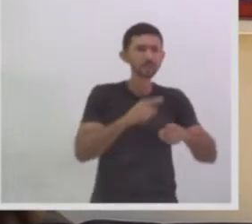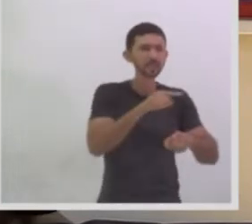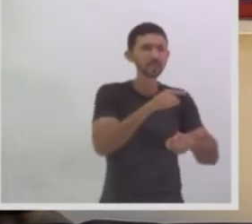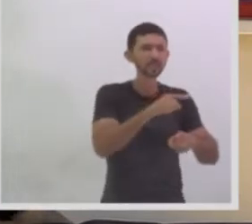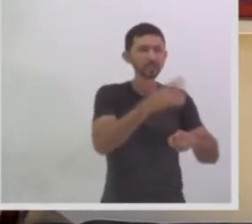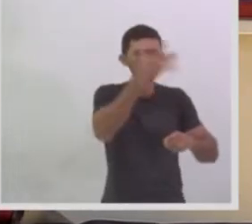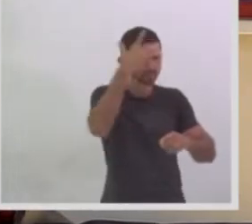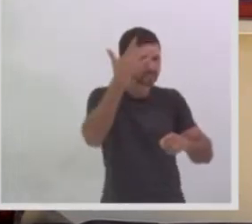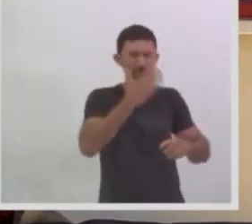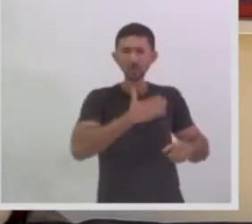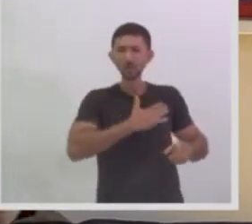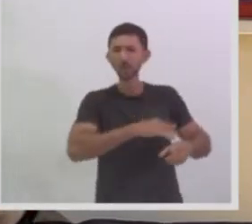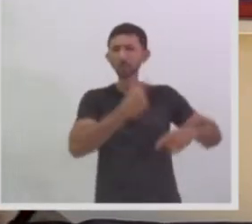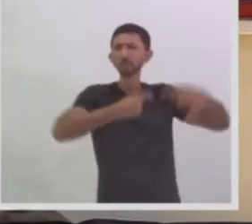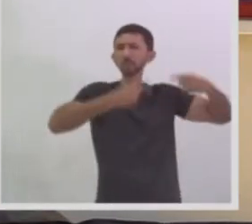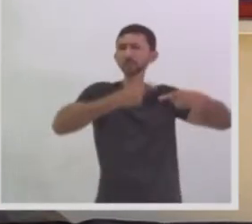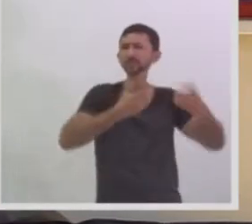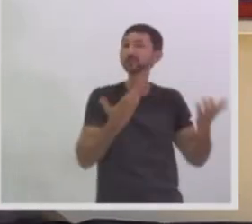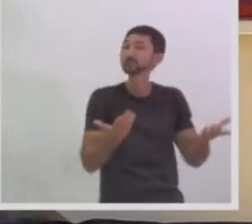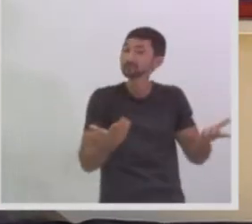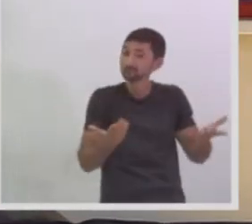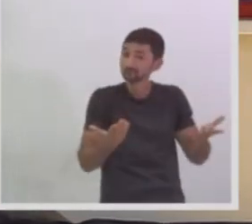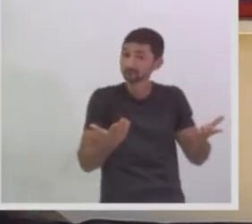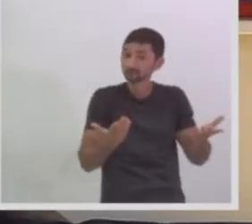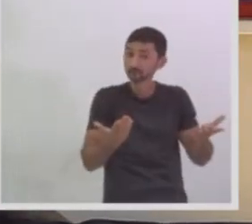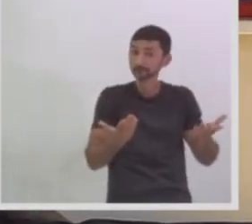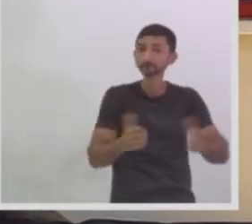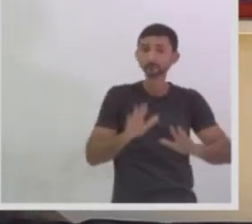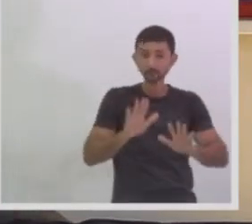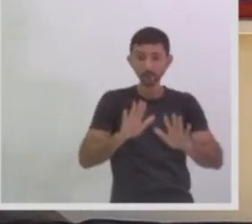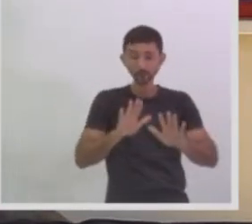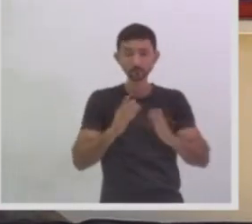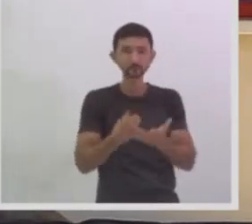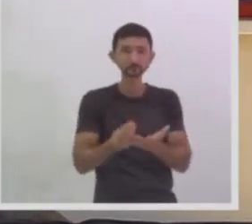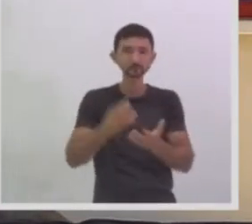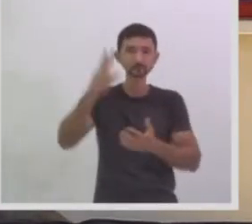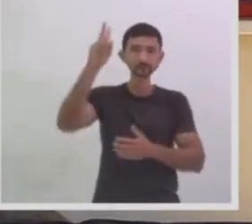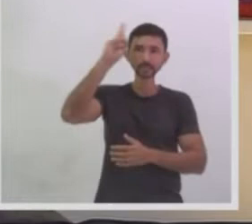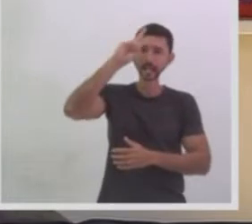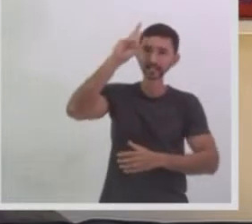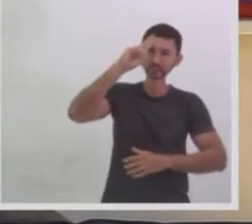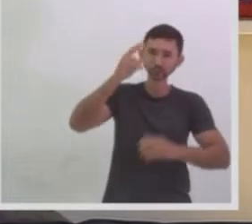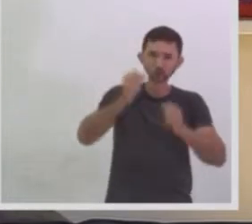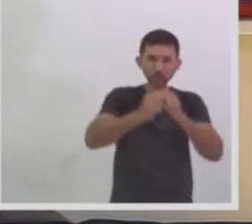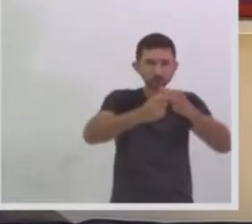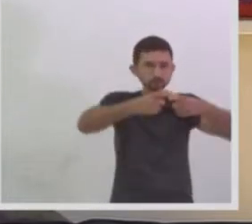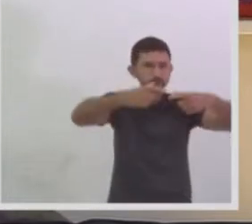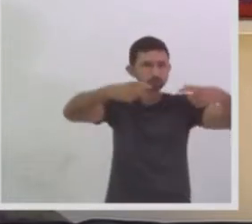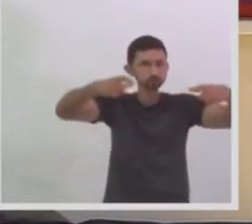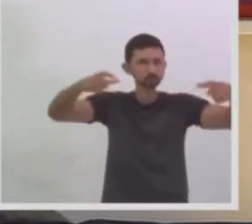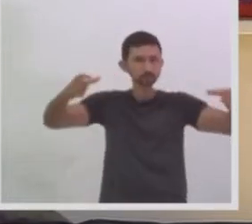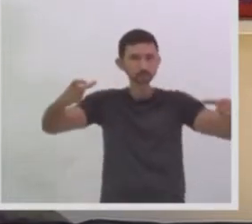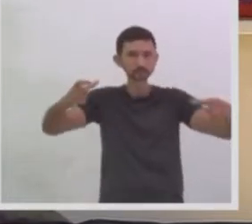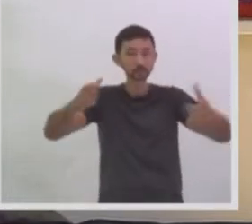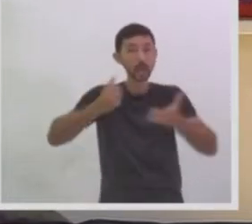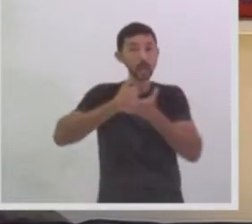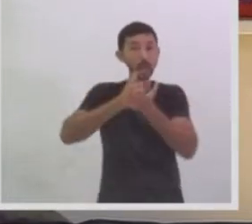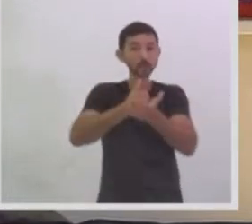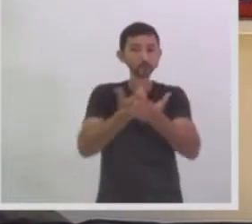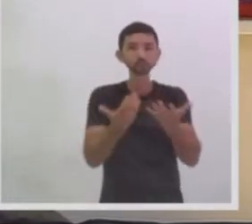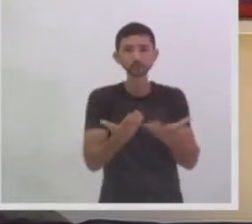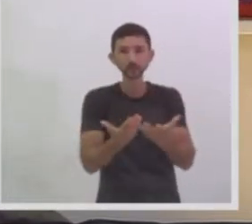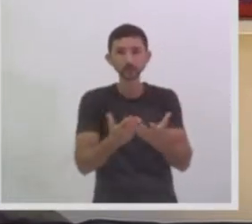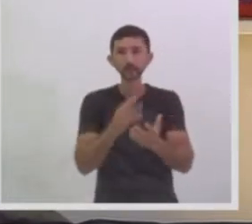que isso, por que aquilo? Bem, na verdade, a história tem uma ampla contribuição a dar